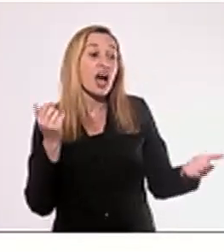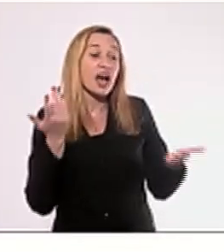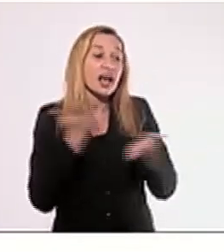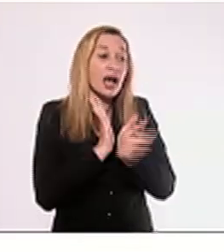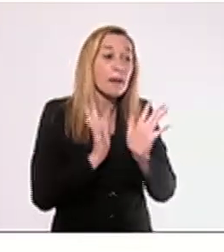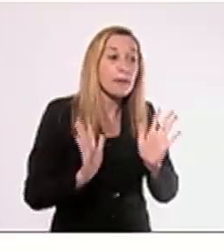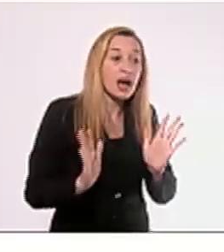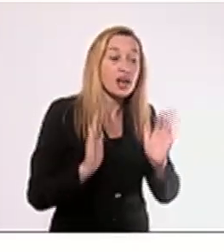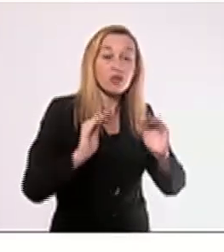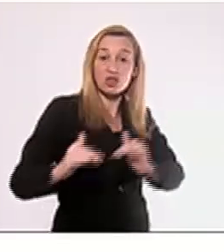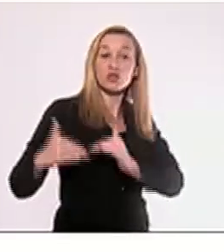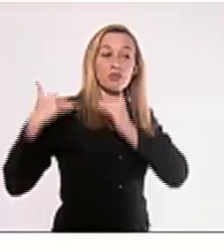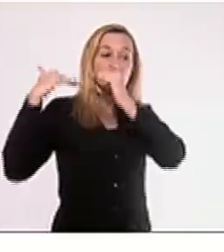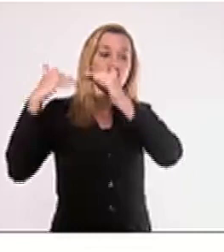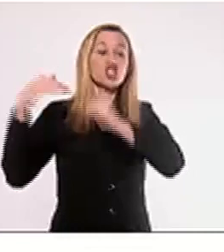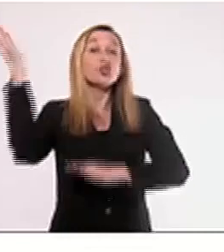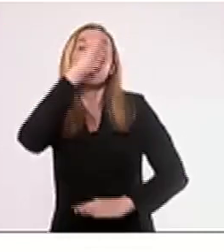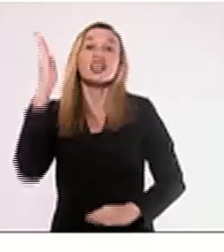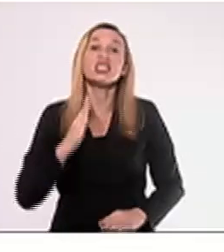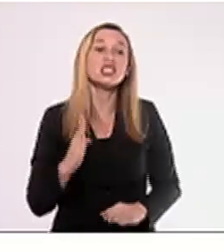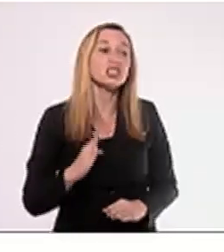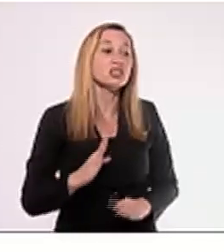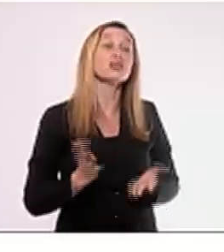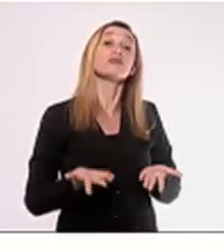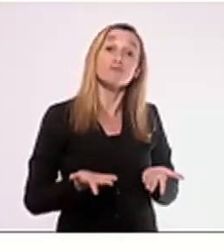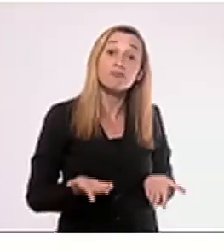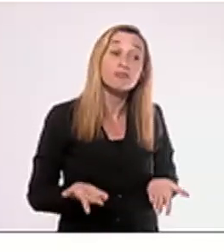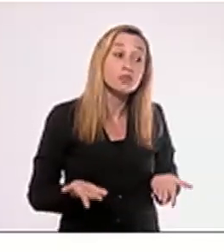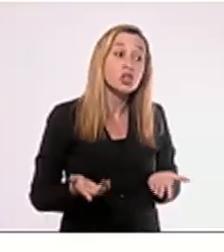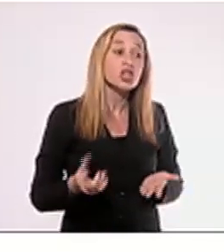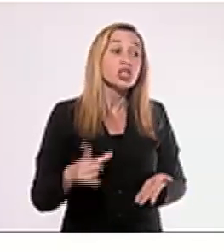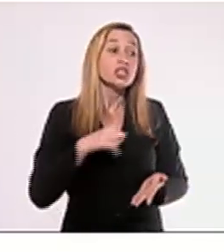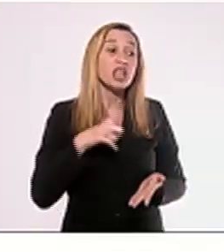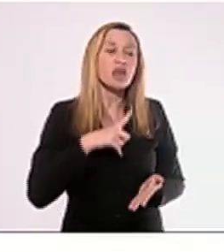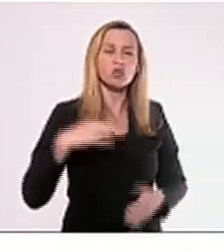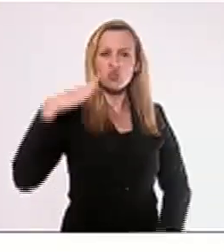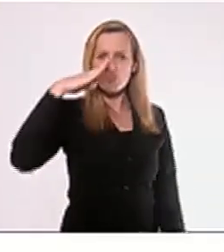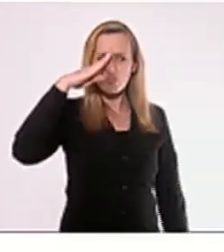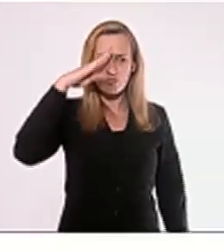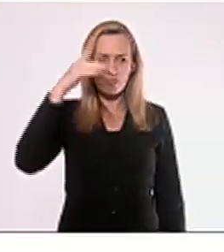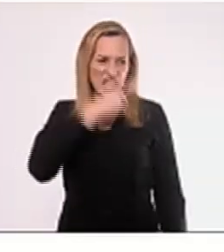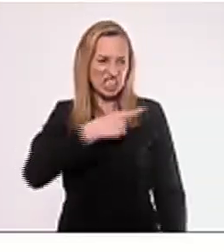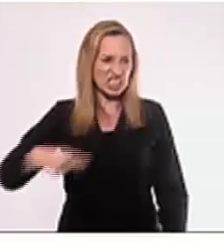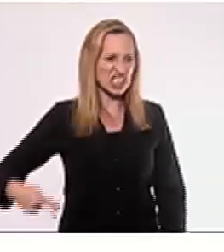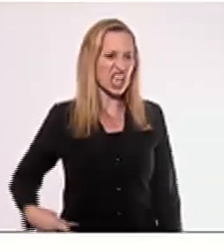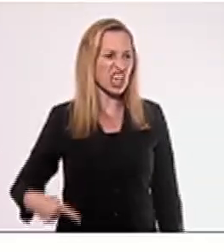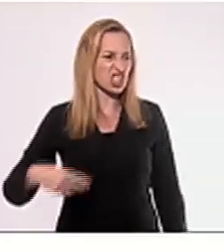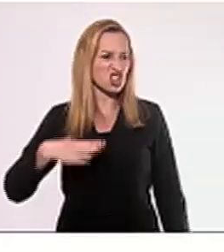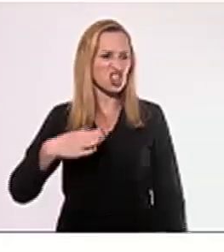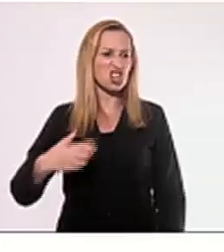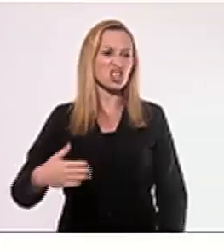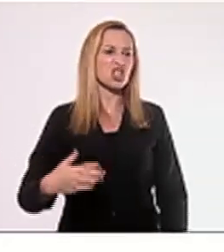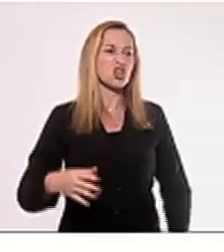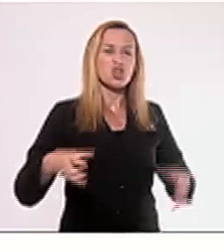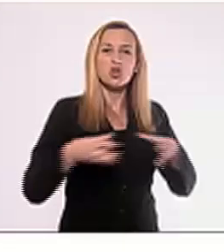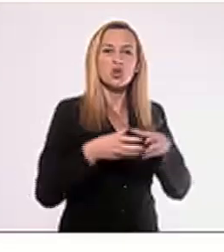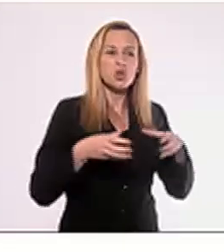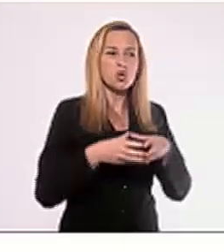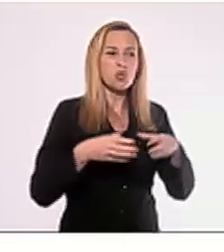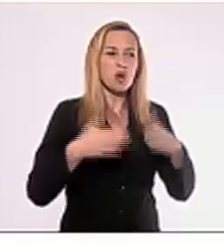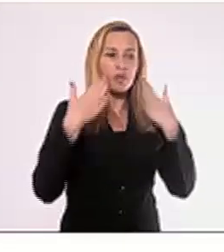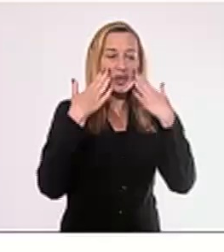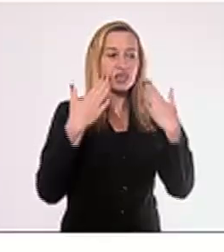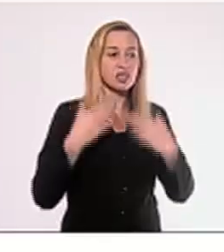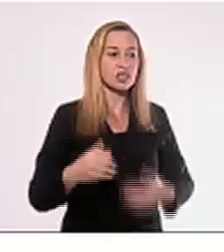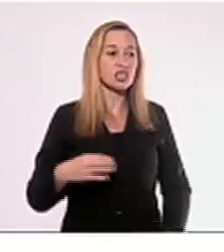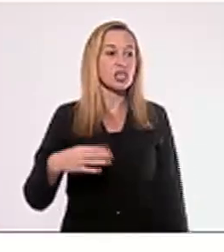autonomia e a soberania do Brasil. Afinal de contas, a gente tem um presidente que esse grupo representa, que lambe